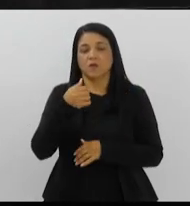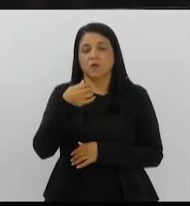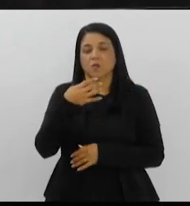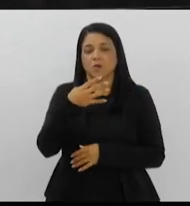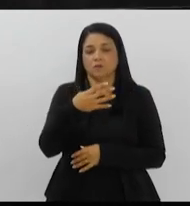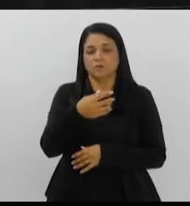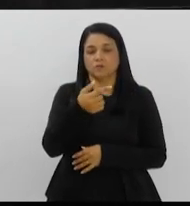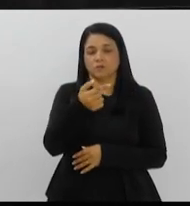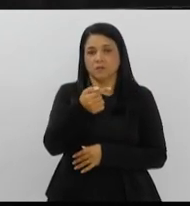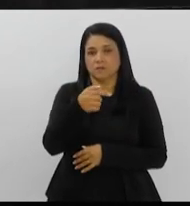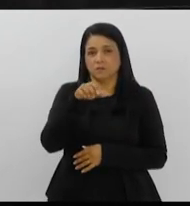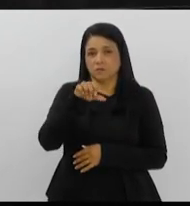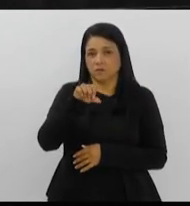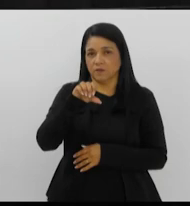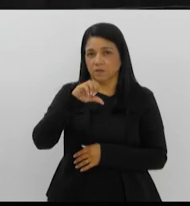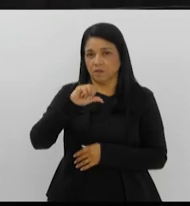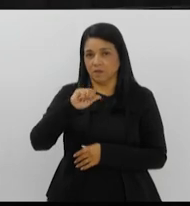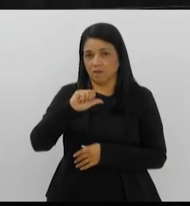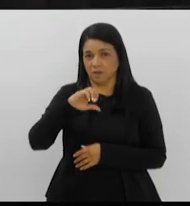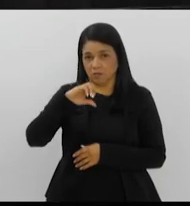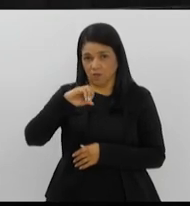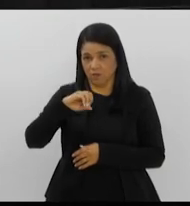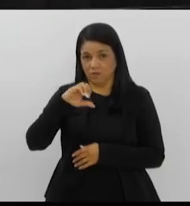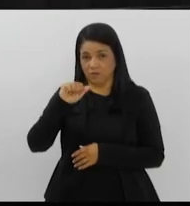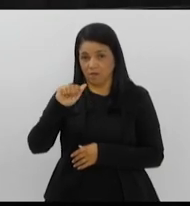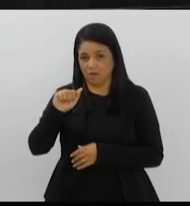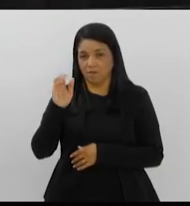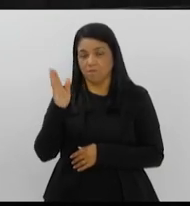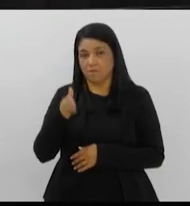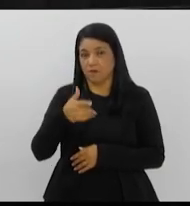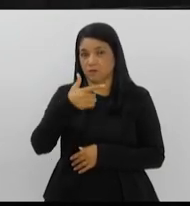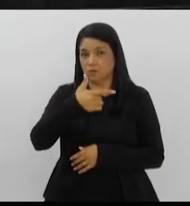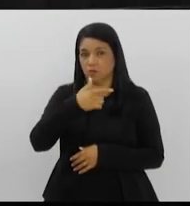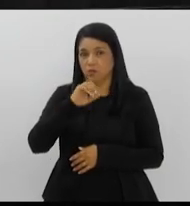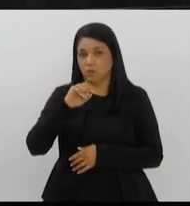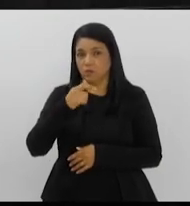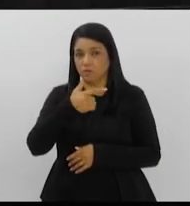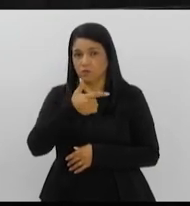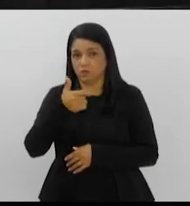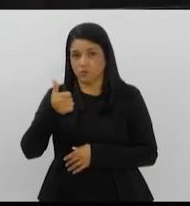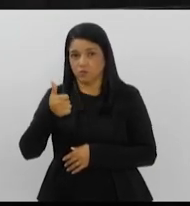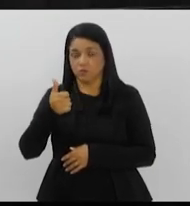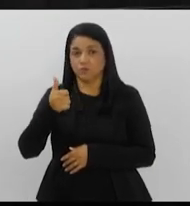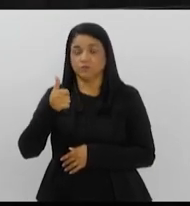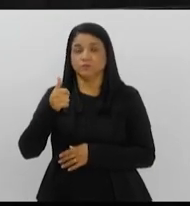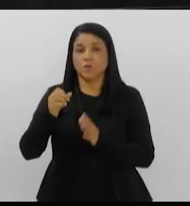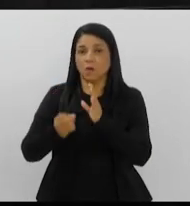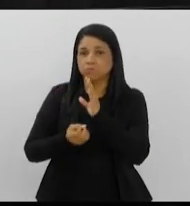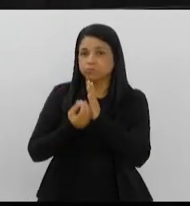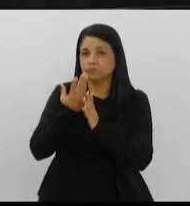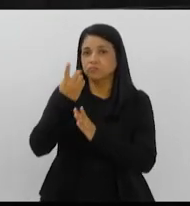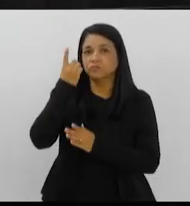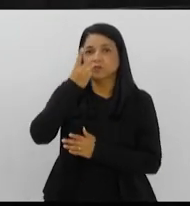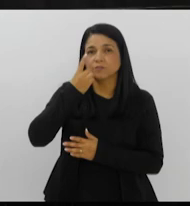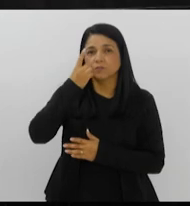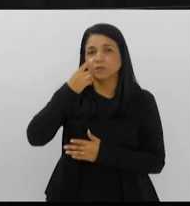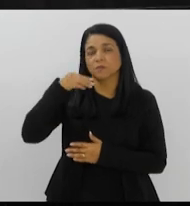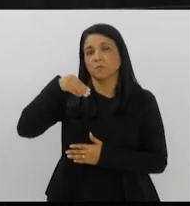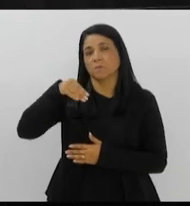4.790-A, de 2021, de autoria do deputado Carlos